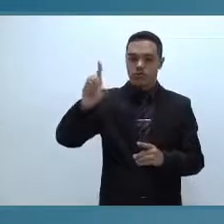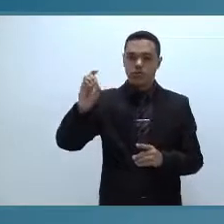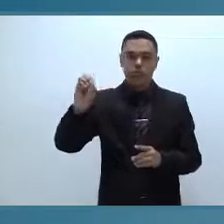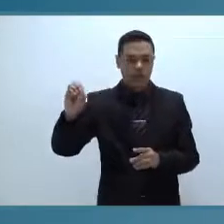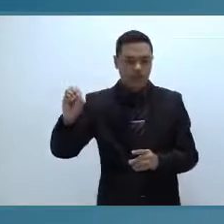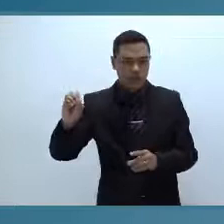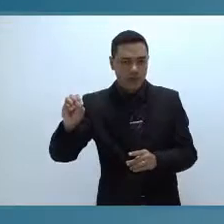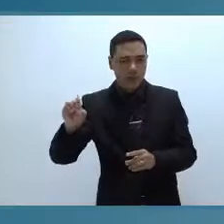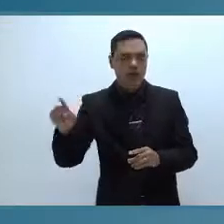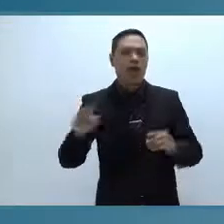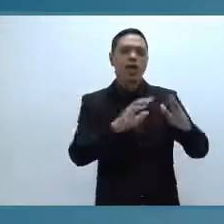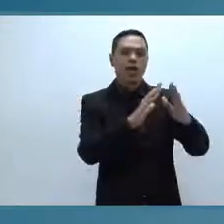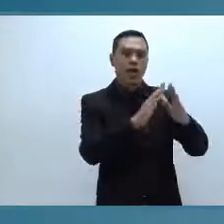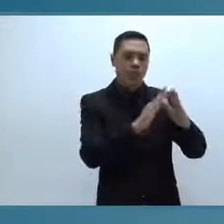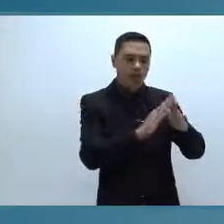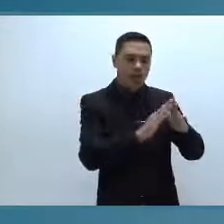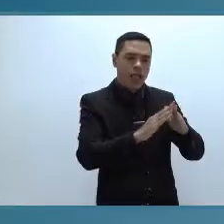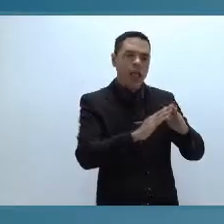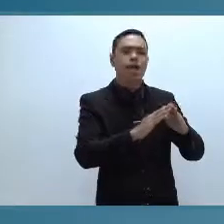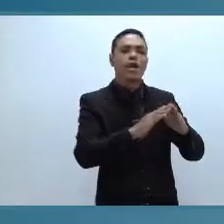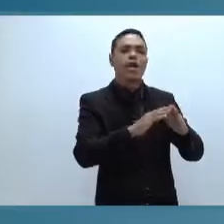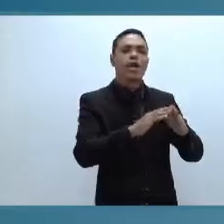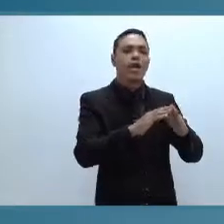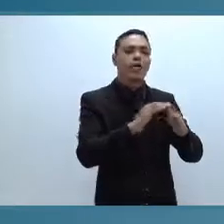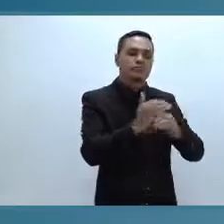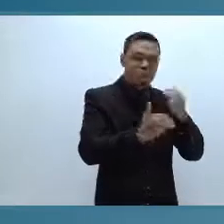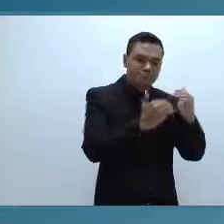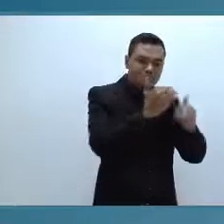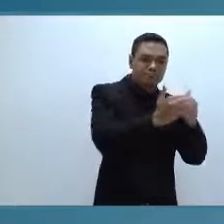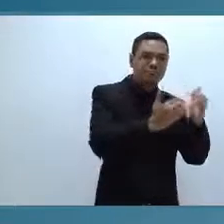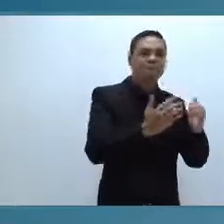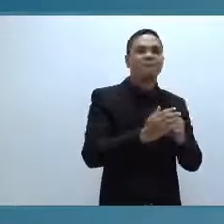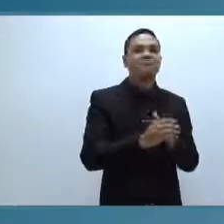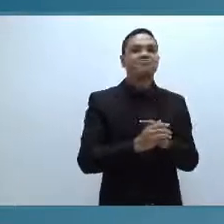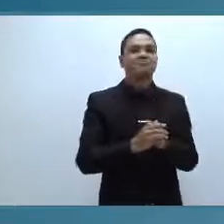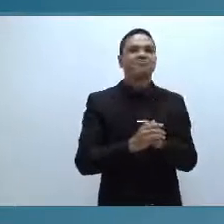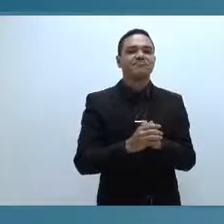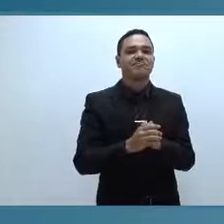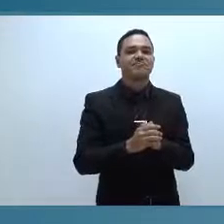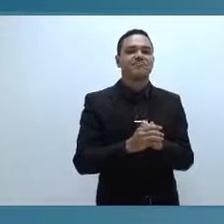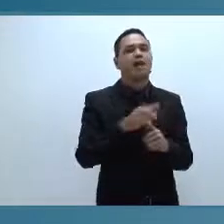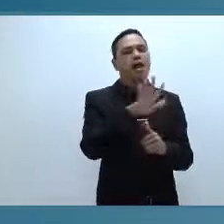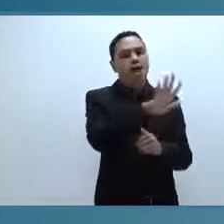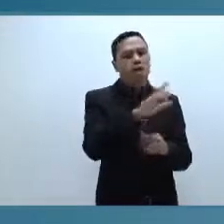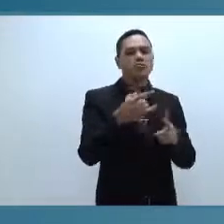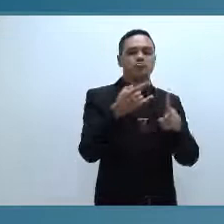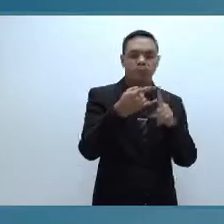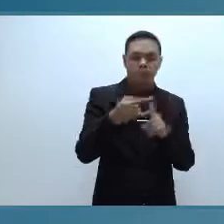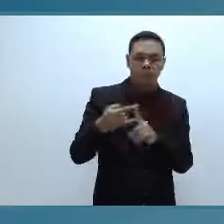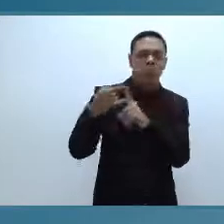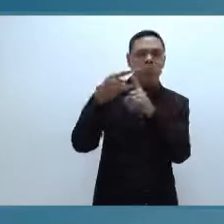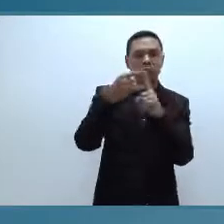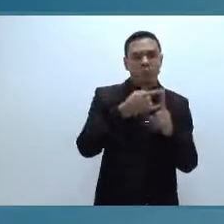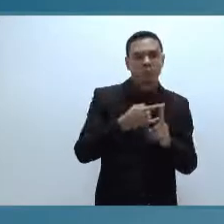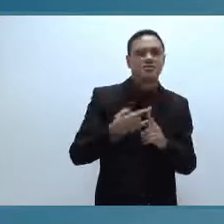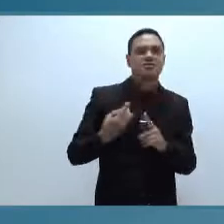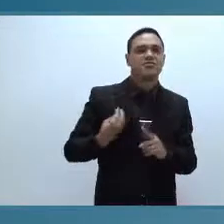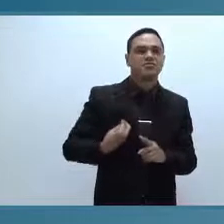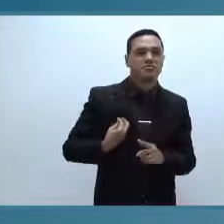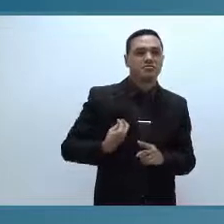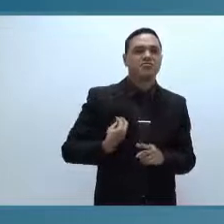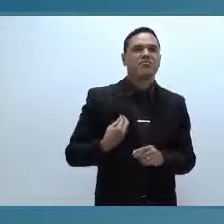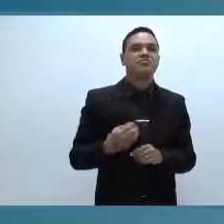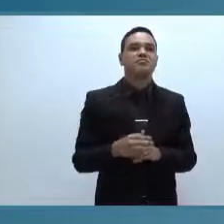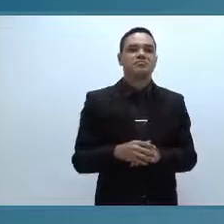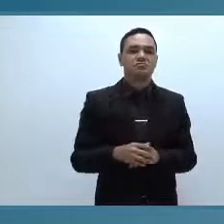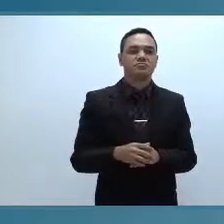restabelecimento de um procedimento, mas participando da sessão virtualmente, nós ficamos felizes de vê-lo aqui e vê-lo